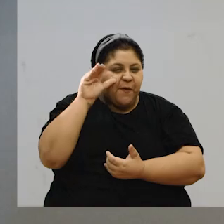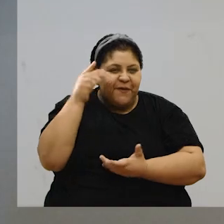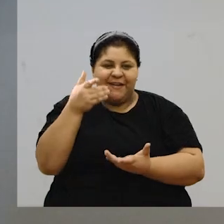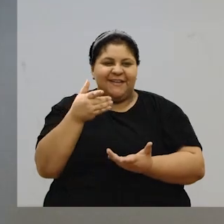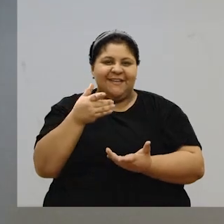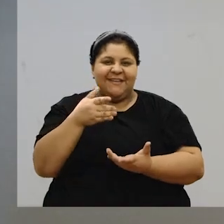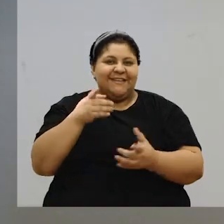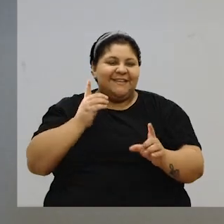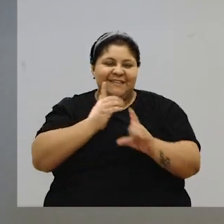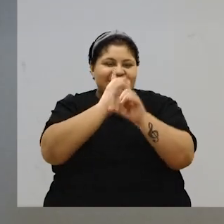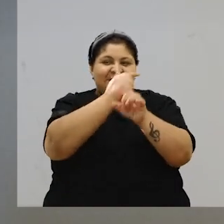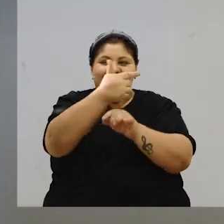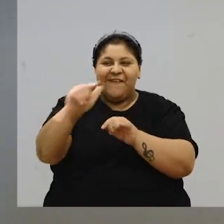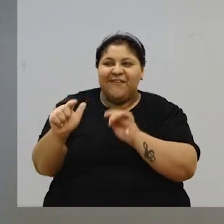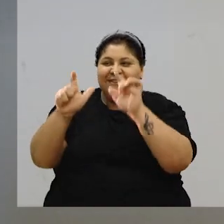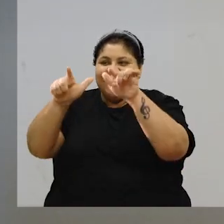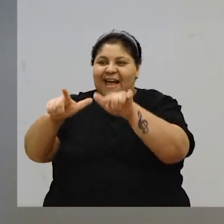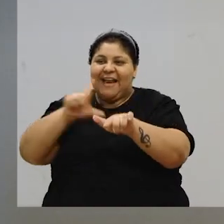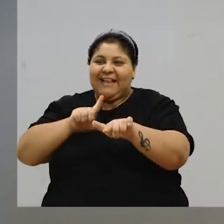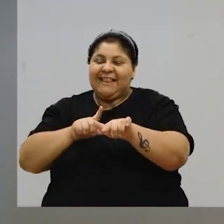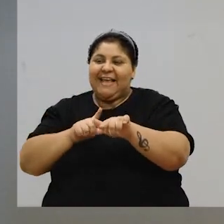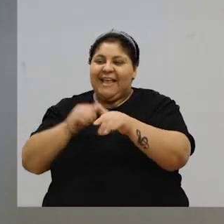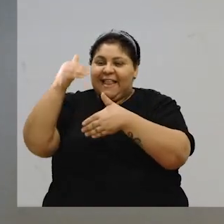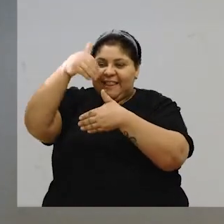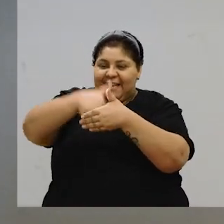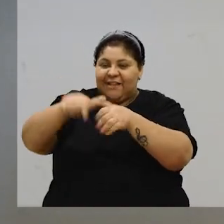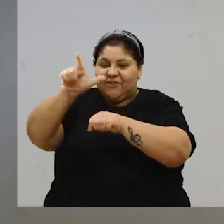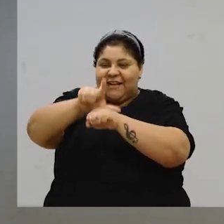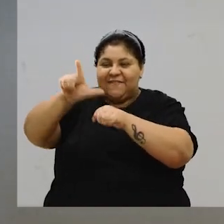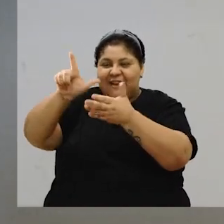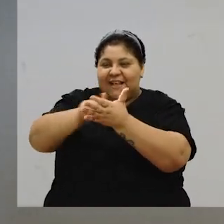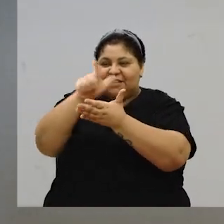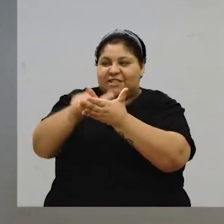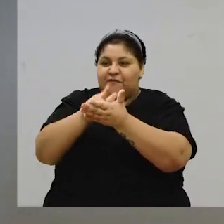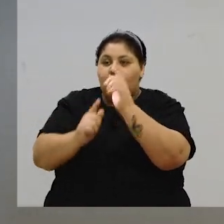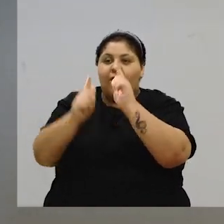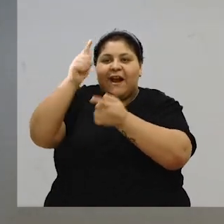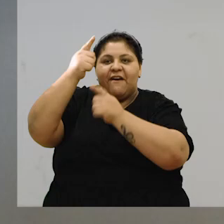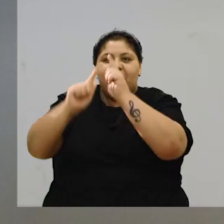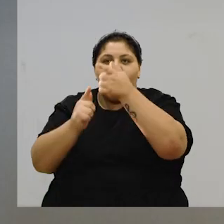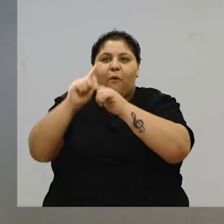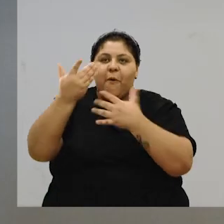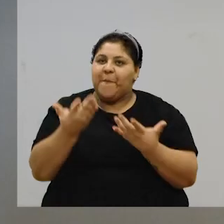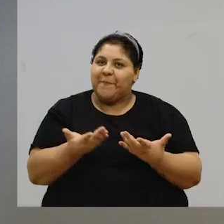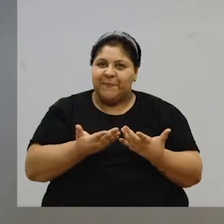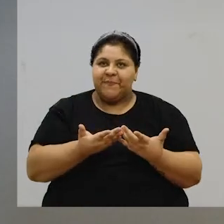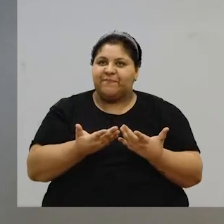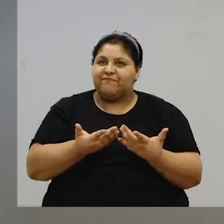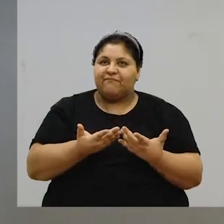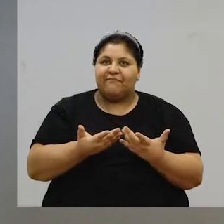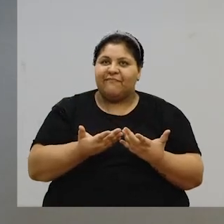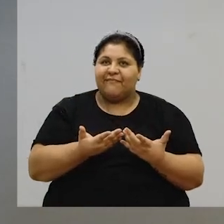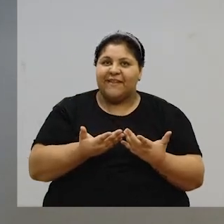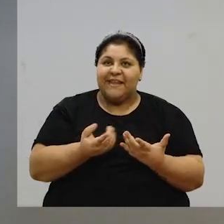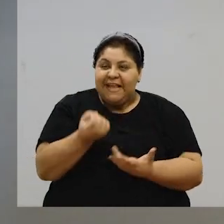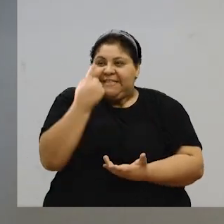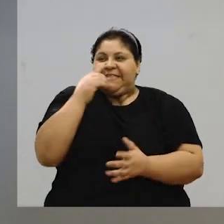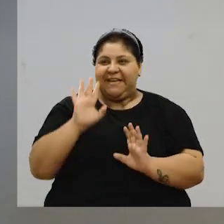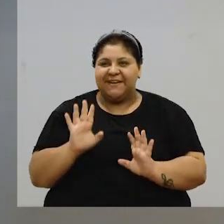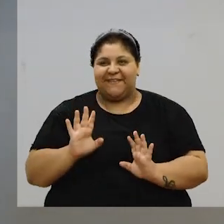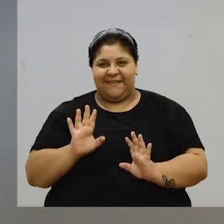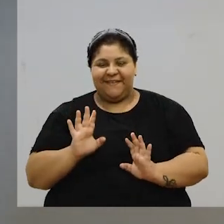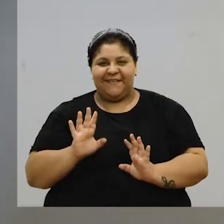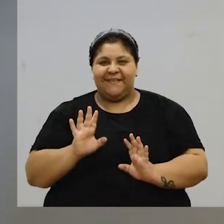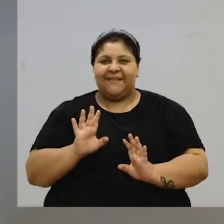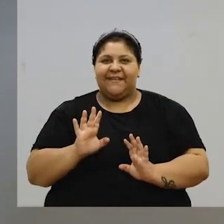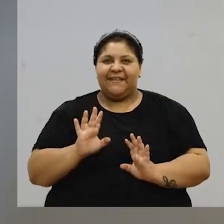bem curiosa e a gente não conseguiu descobrir nenhum outro lugar que tem, né. Hoje o maior bloco do Rio Grande do Sul saiu de dentro de uma livraria, uma coisa